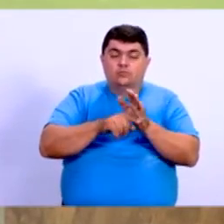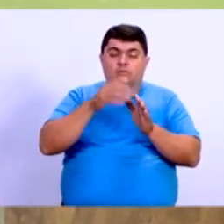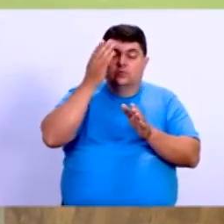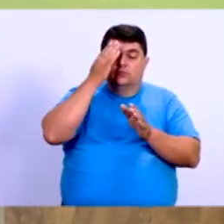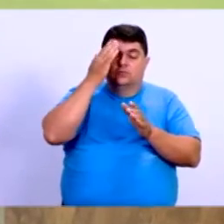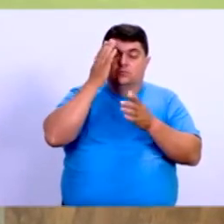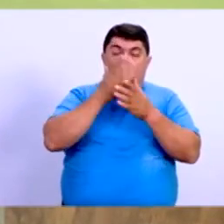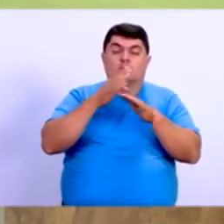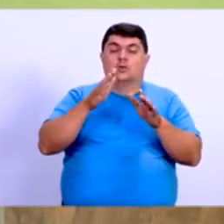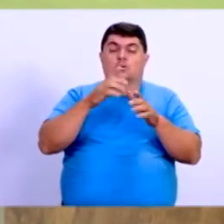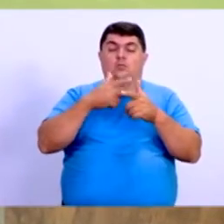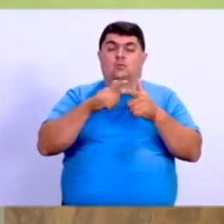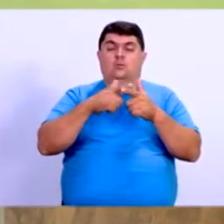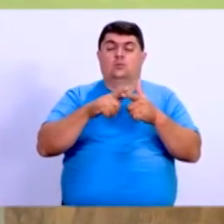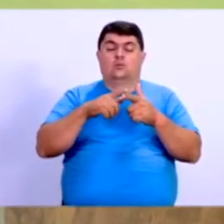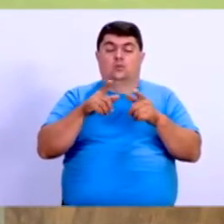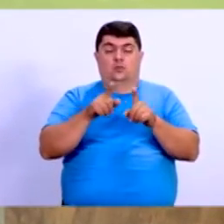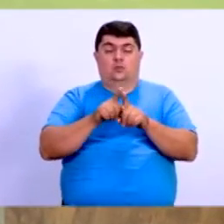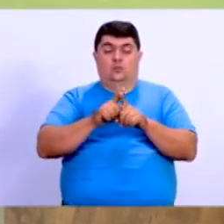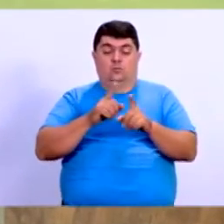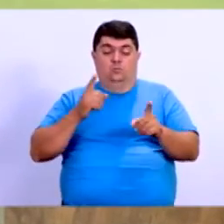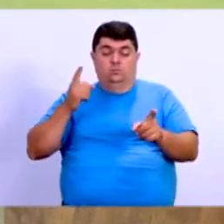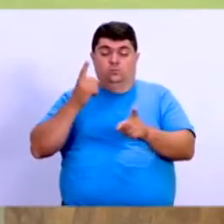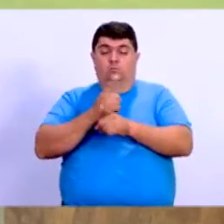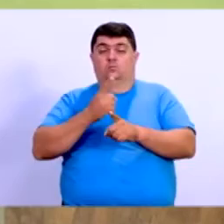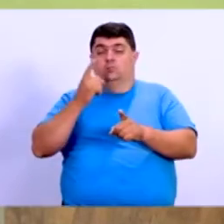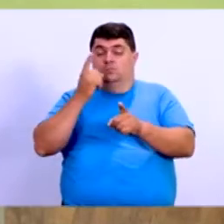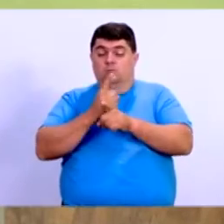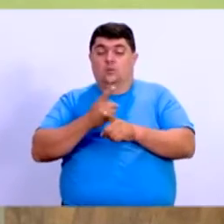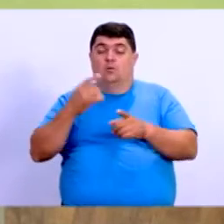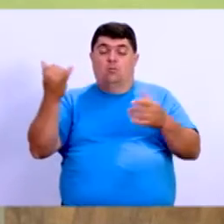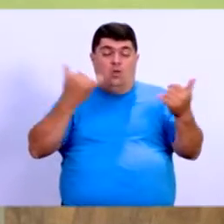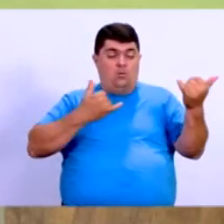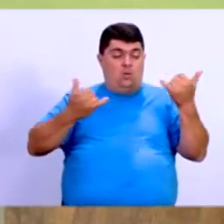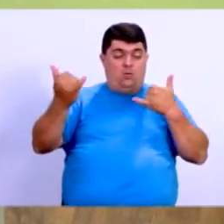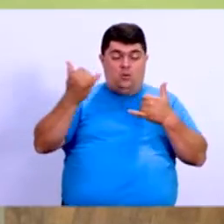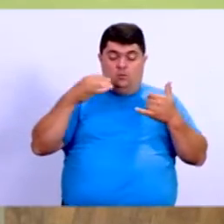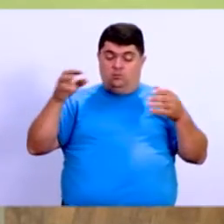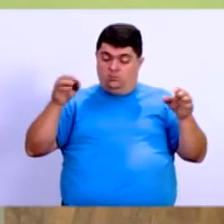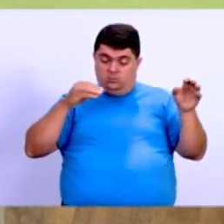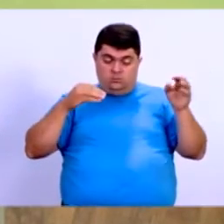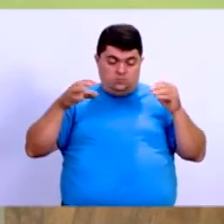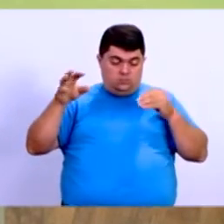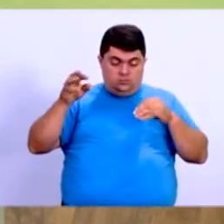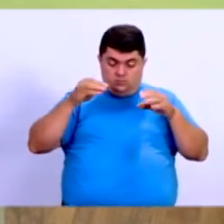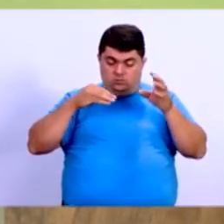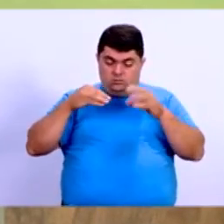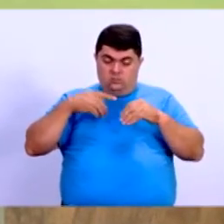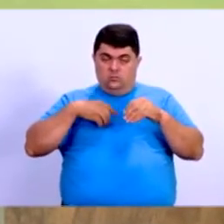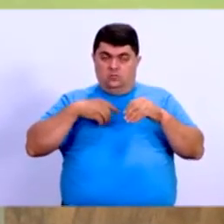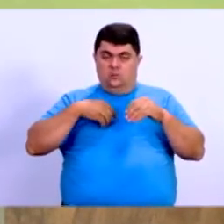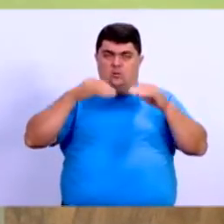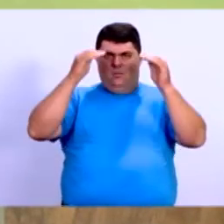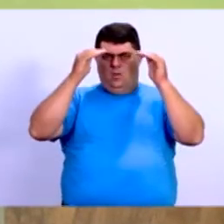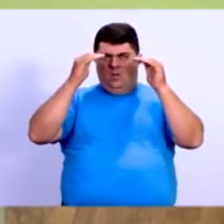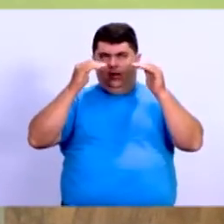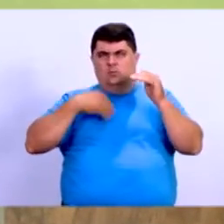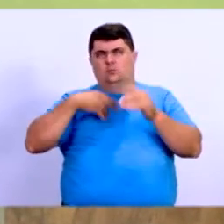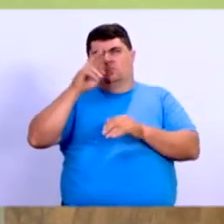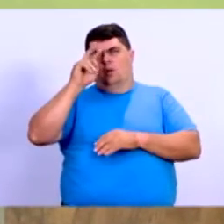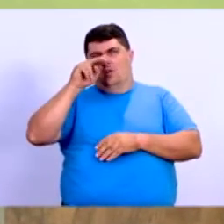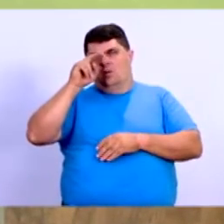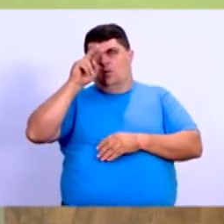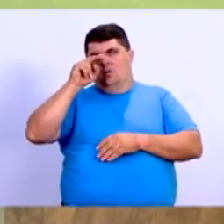né? Identificando todas as informações dentro desse sumário. Leiam